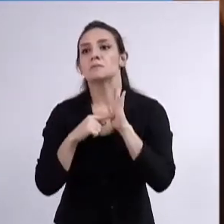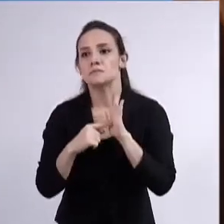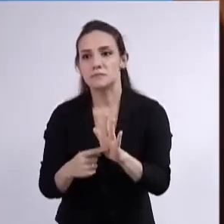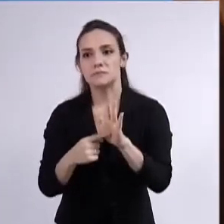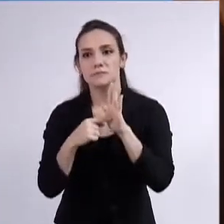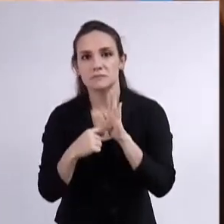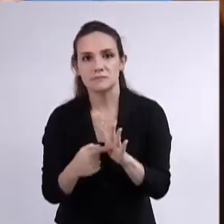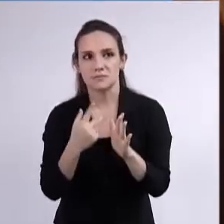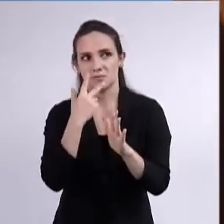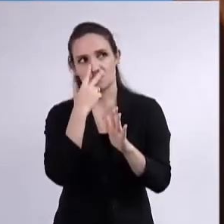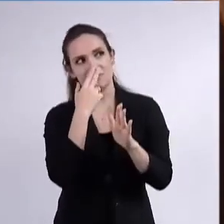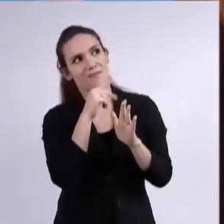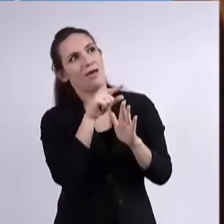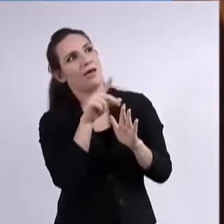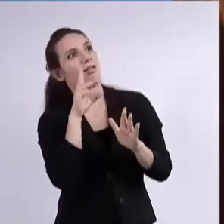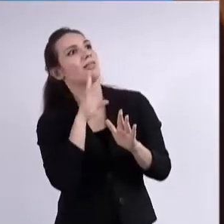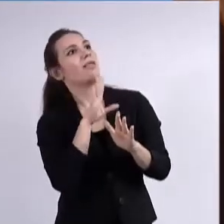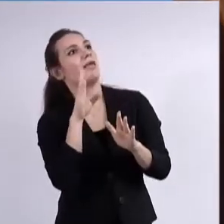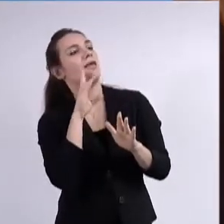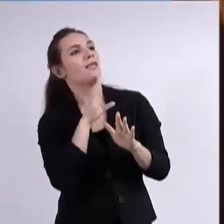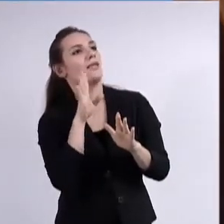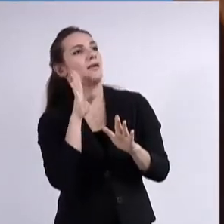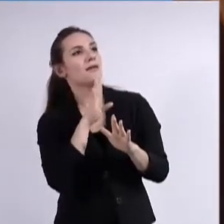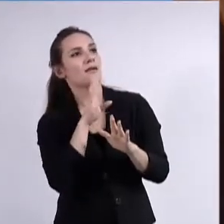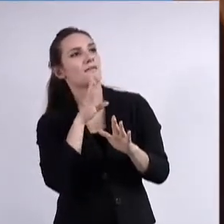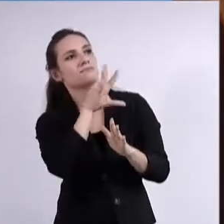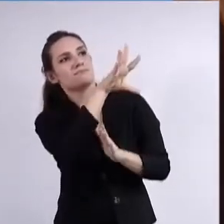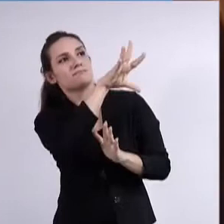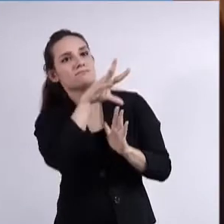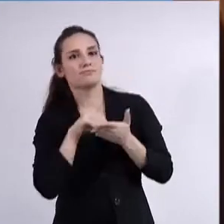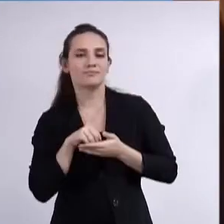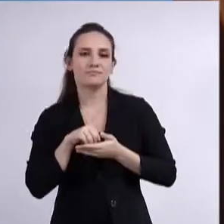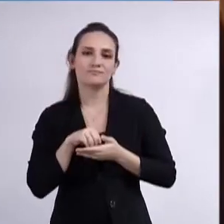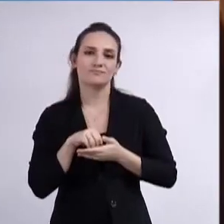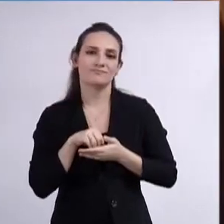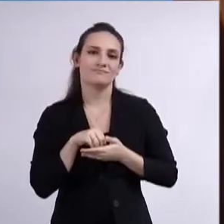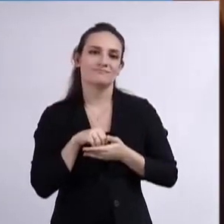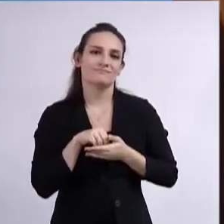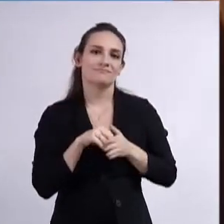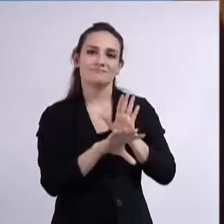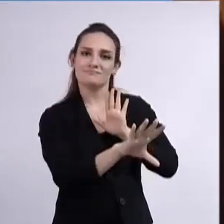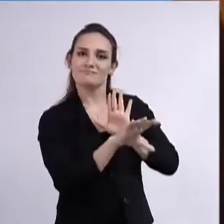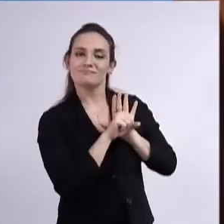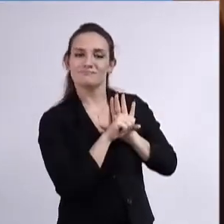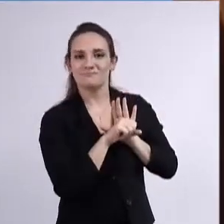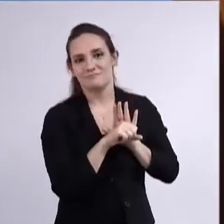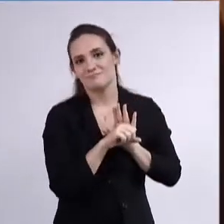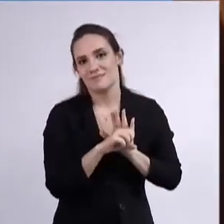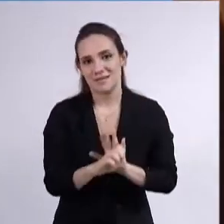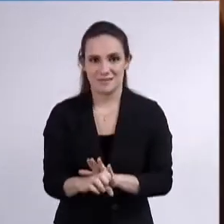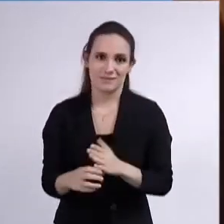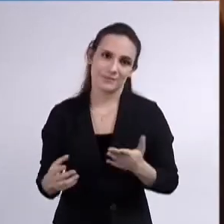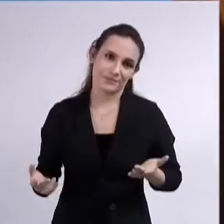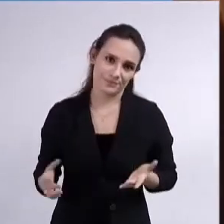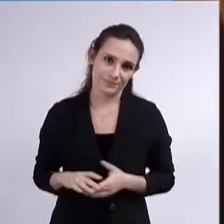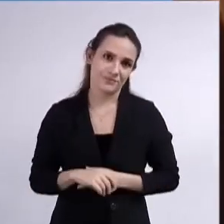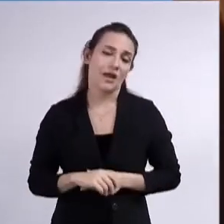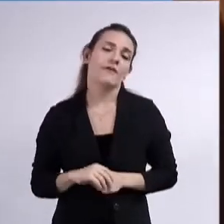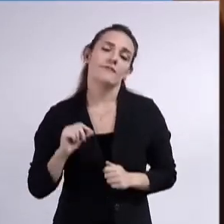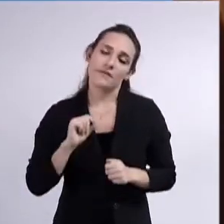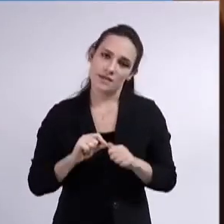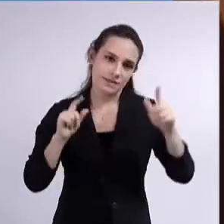né? Como se fosse uma coisa legal, e essa pessoa com a mente fraca acaba,